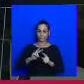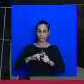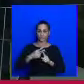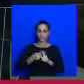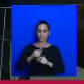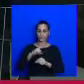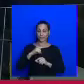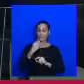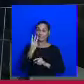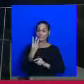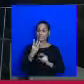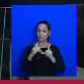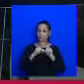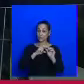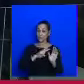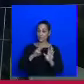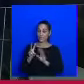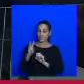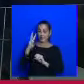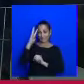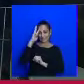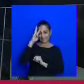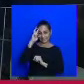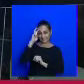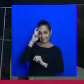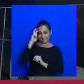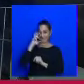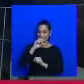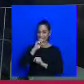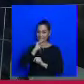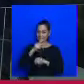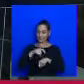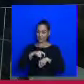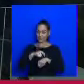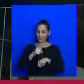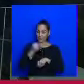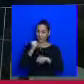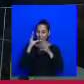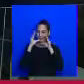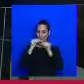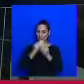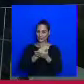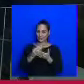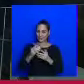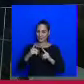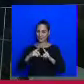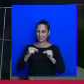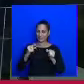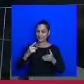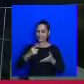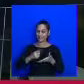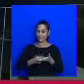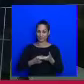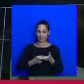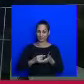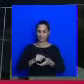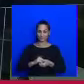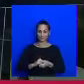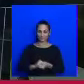Dupla Cena conta com 3 sorteios semanais, às terças, quintas e sábados, sempre a partir das 8 da noite, no horário de Brasília.